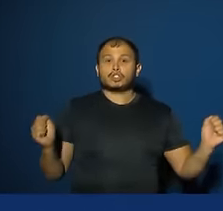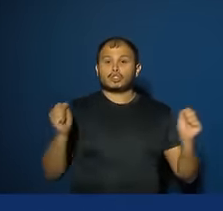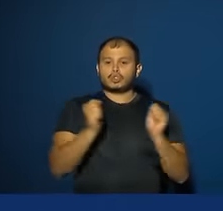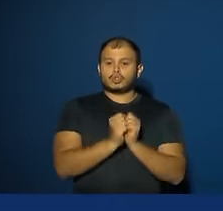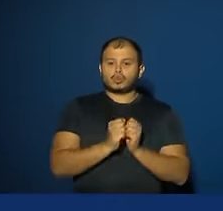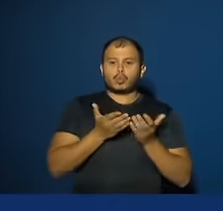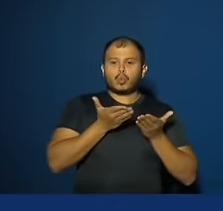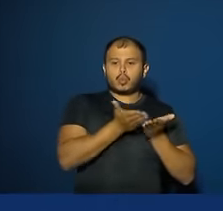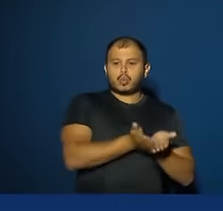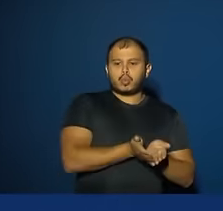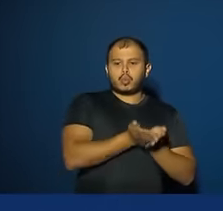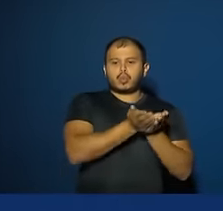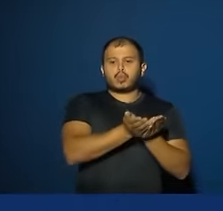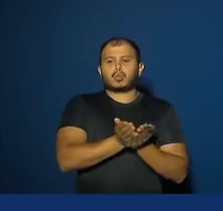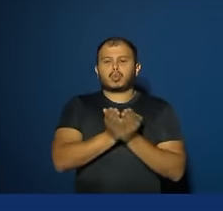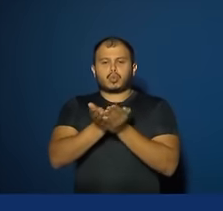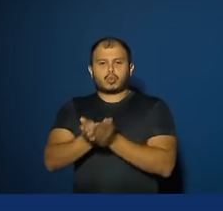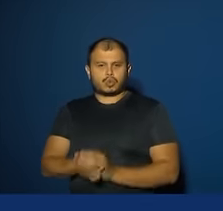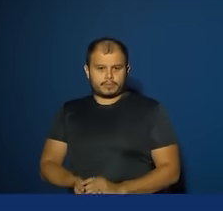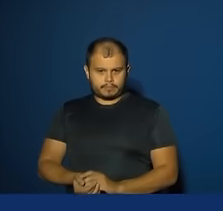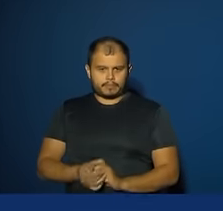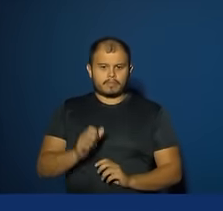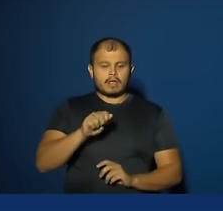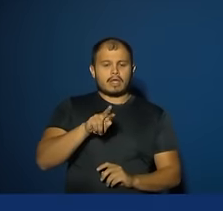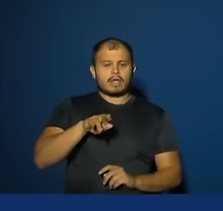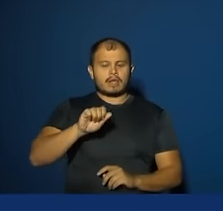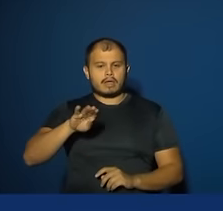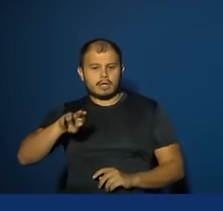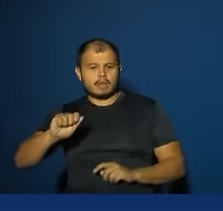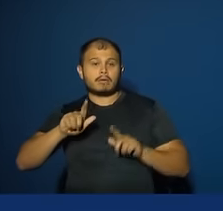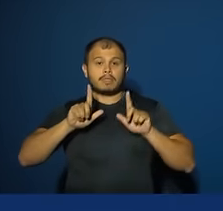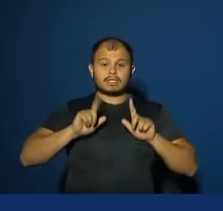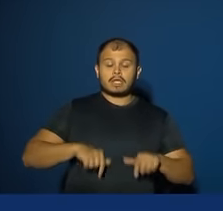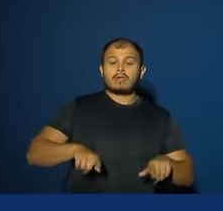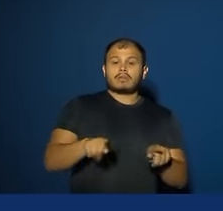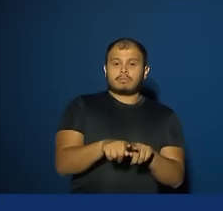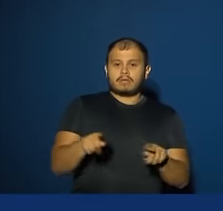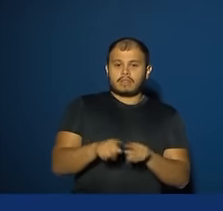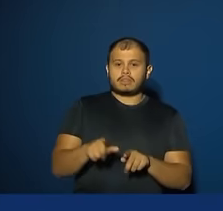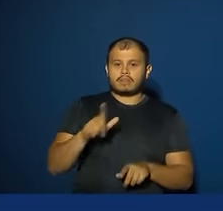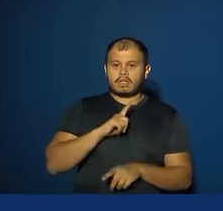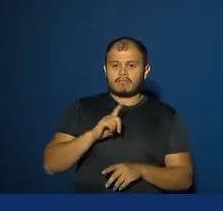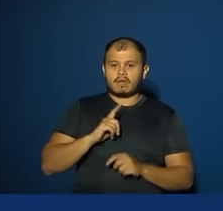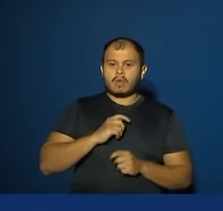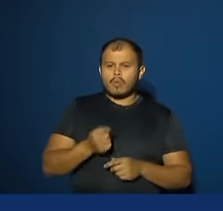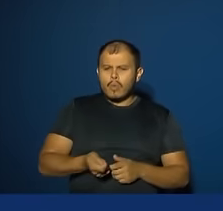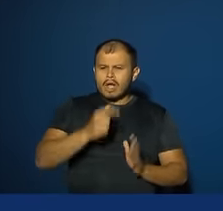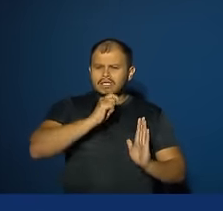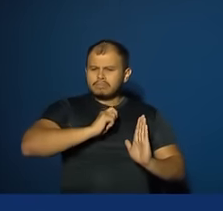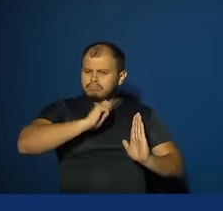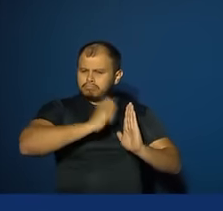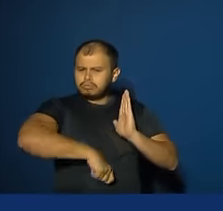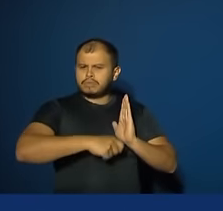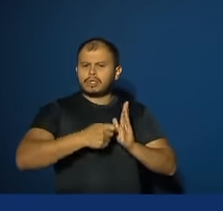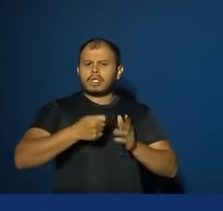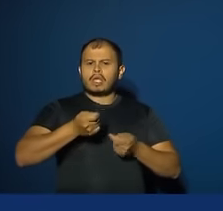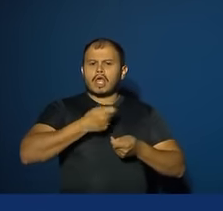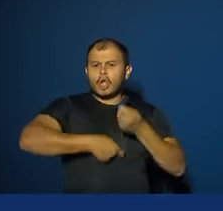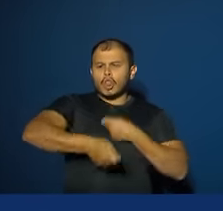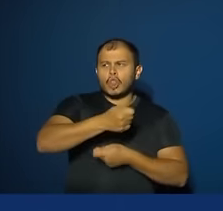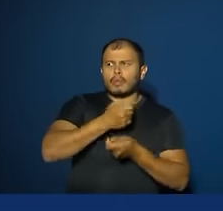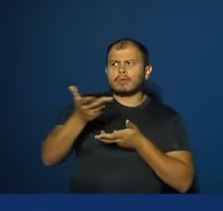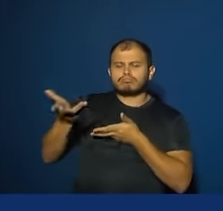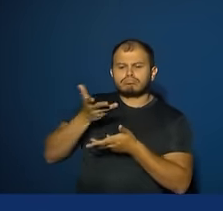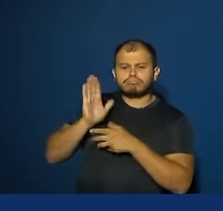suas Marinhas Arábia Saudita e Israel tavam na antessala de assinar um acordo econômico de